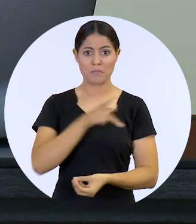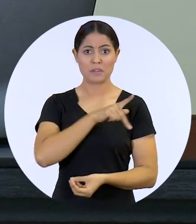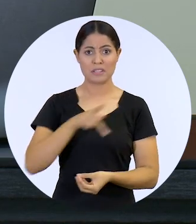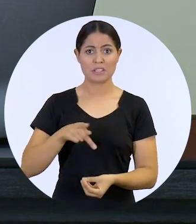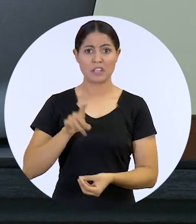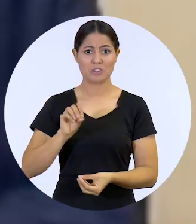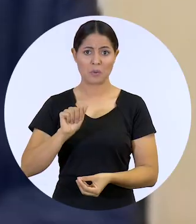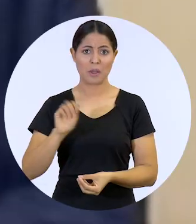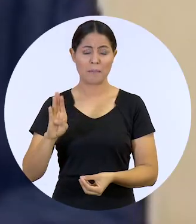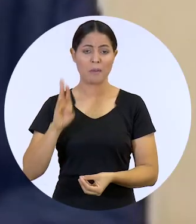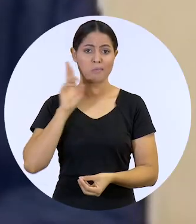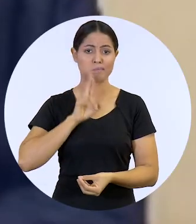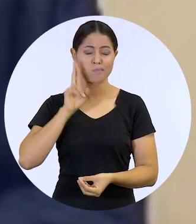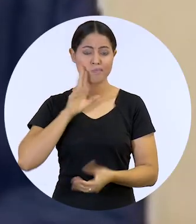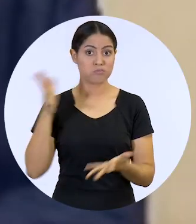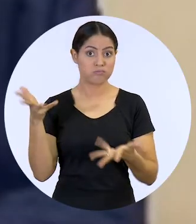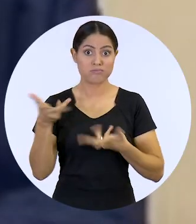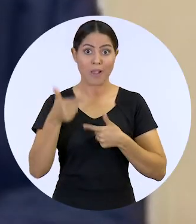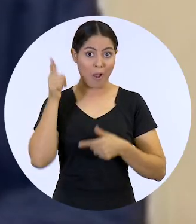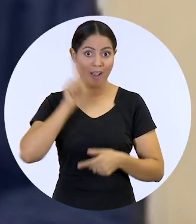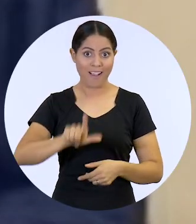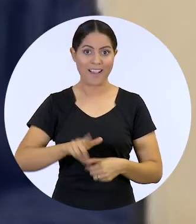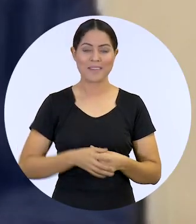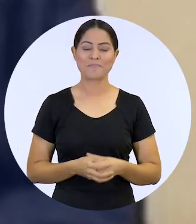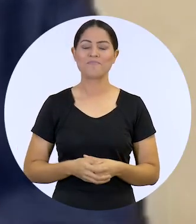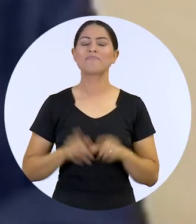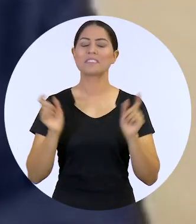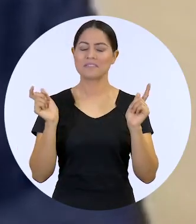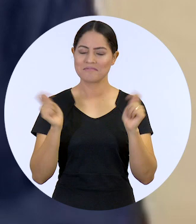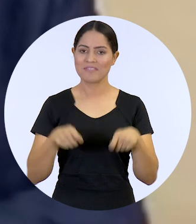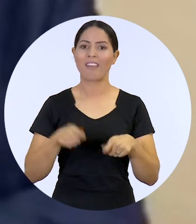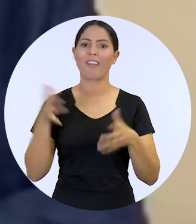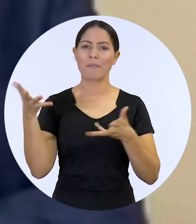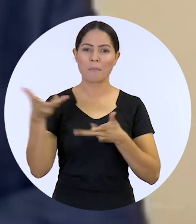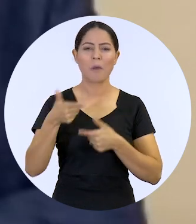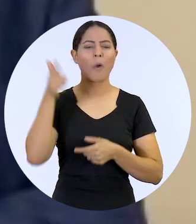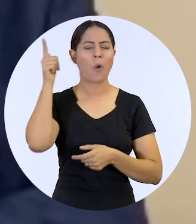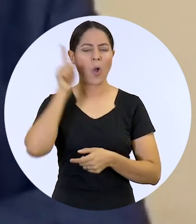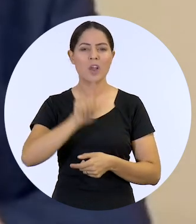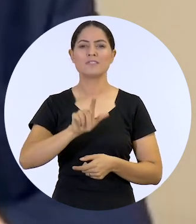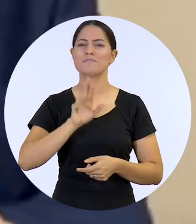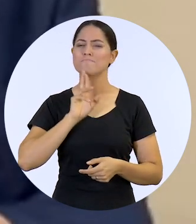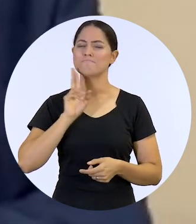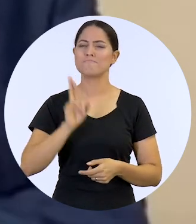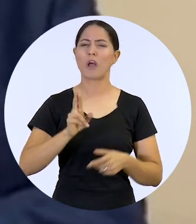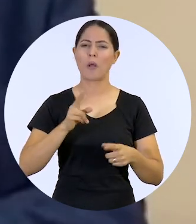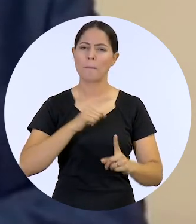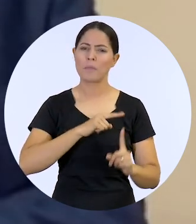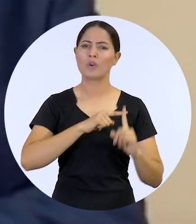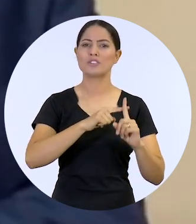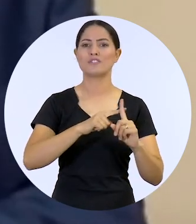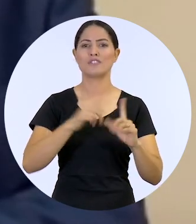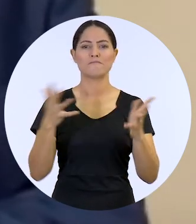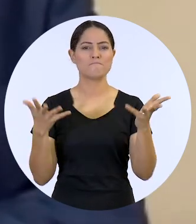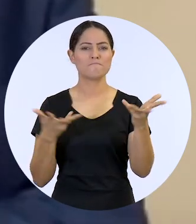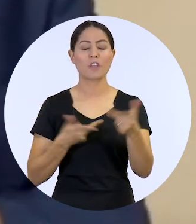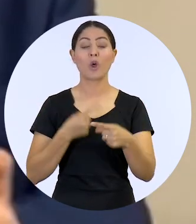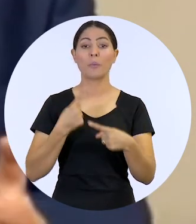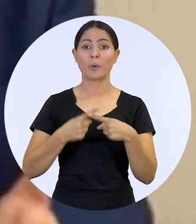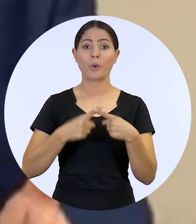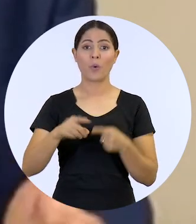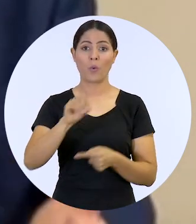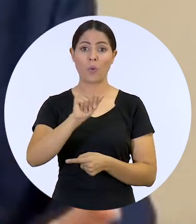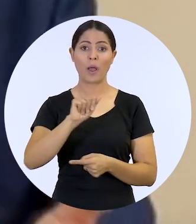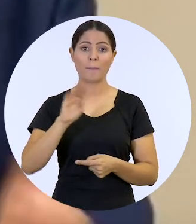OAB Rondônia? São resultados excelentes? Olha, os resultados são extraordinários. Por quê? Primeiro, que a OAB cumpre